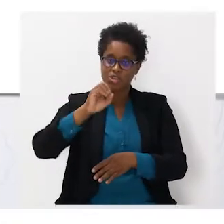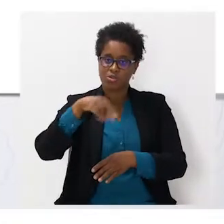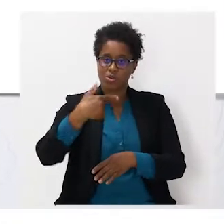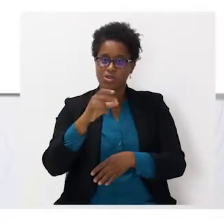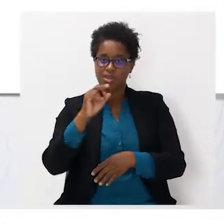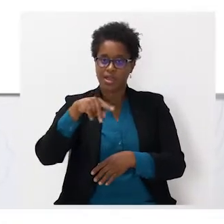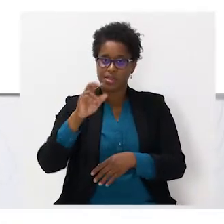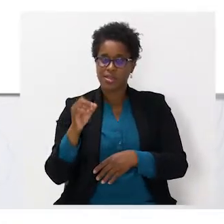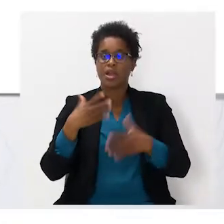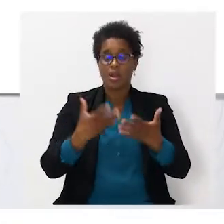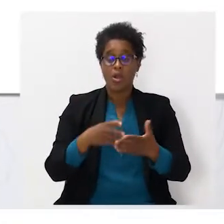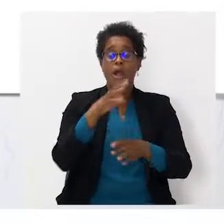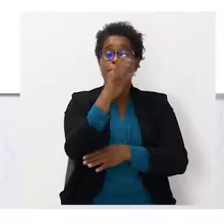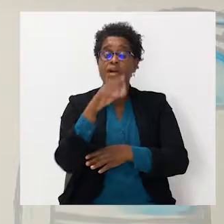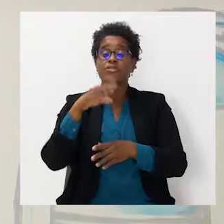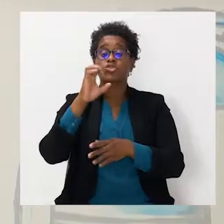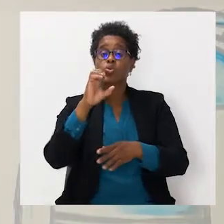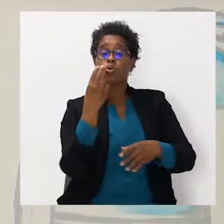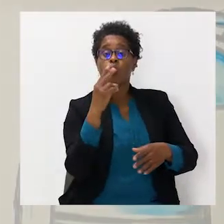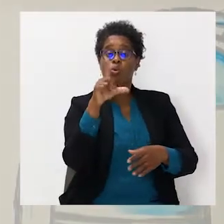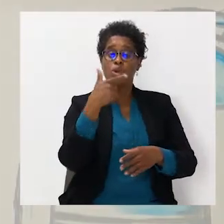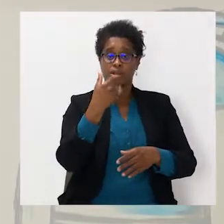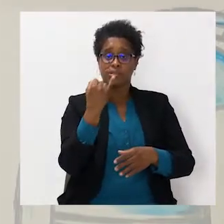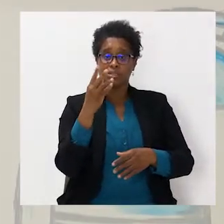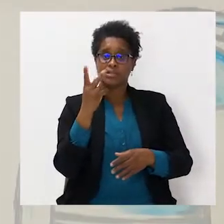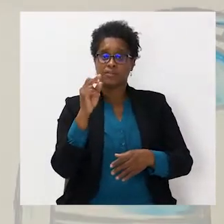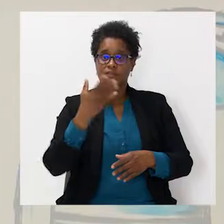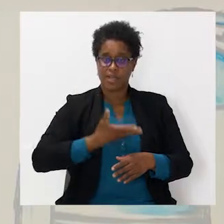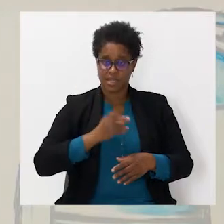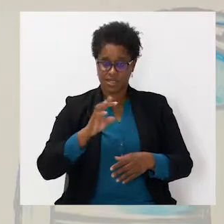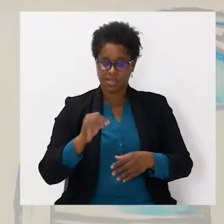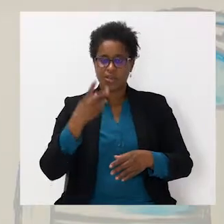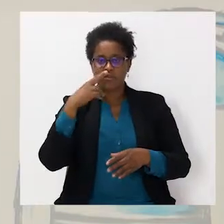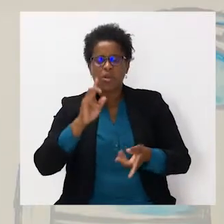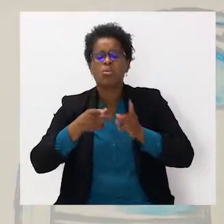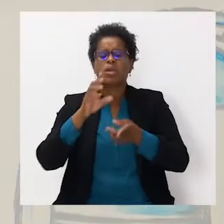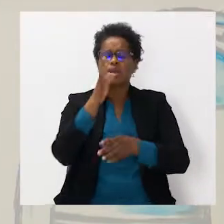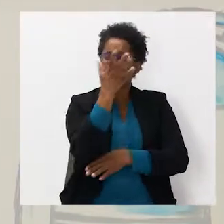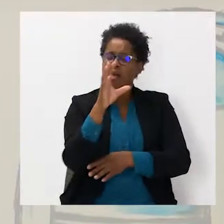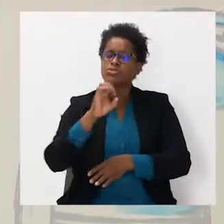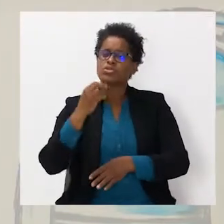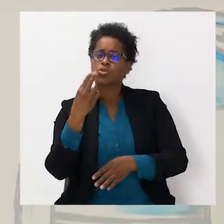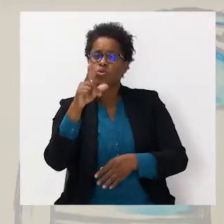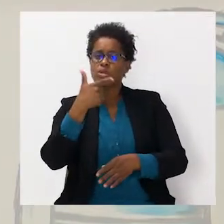plantas cultivadas. Vamos ver o que significa plantas cultivadas. Vocês já fazem